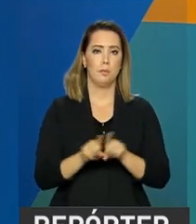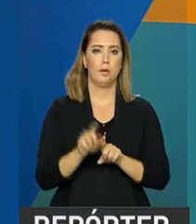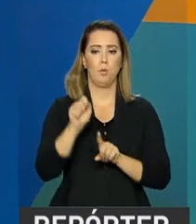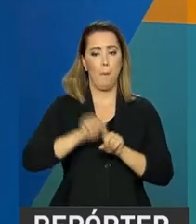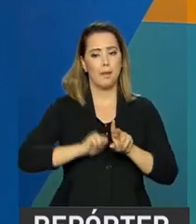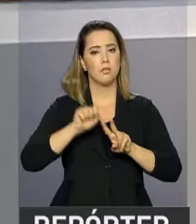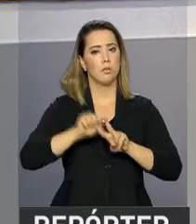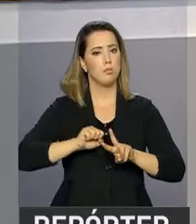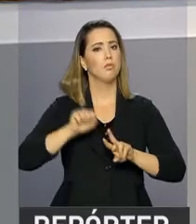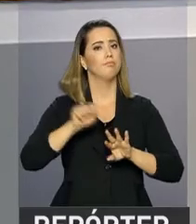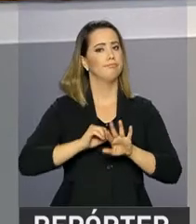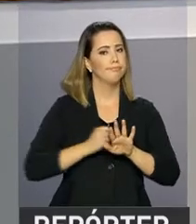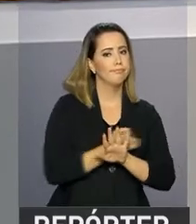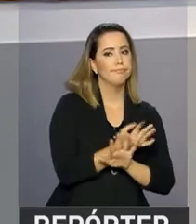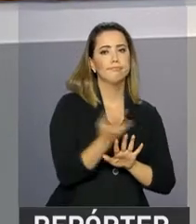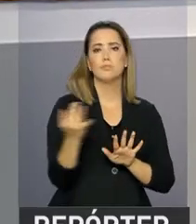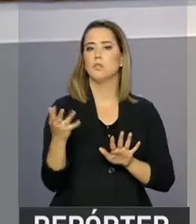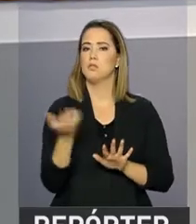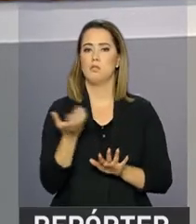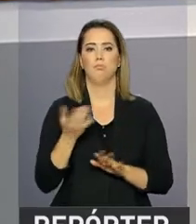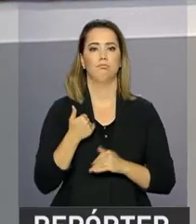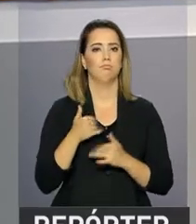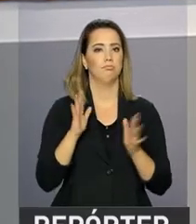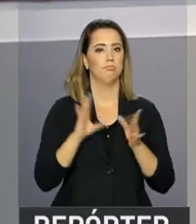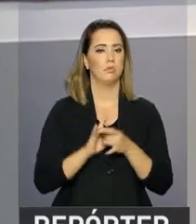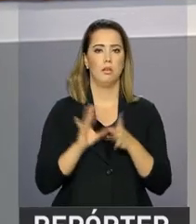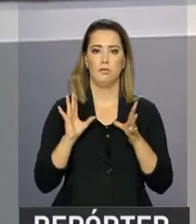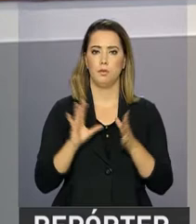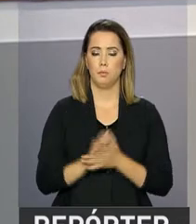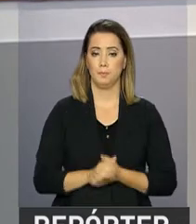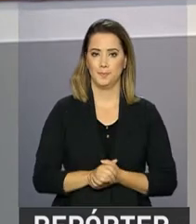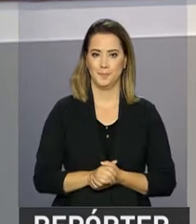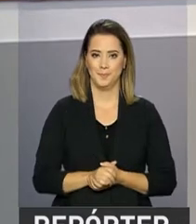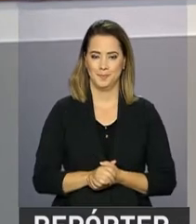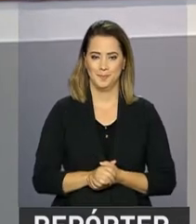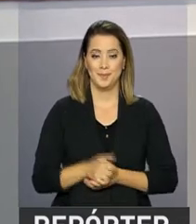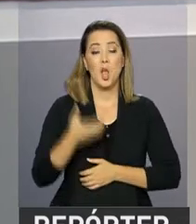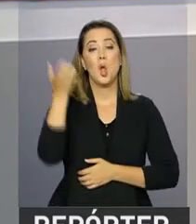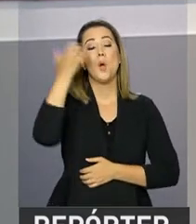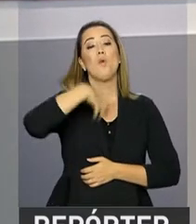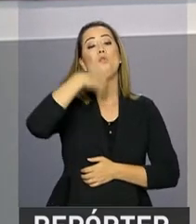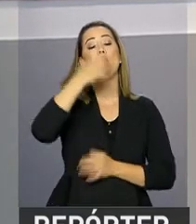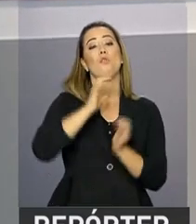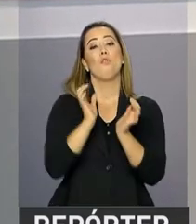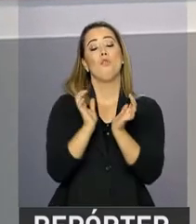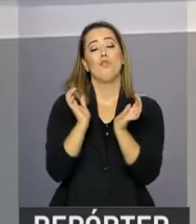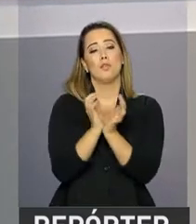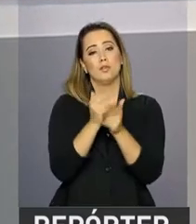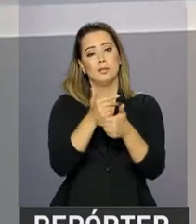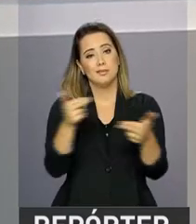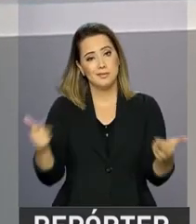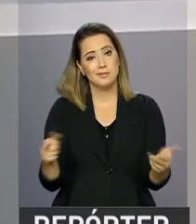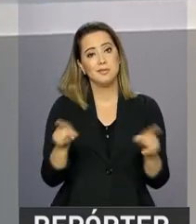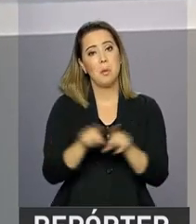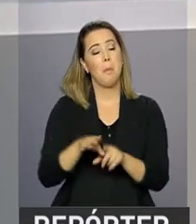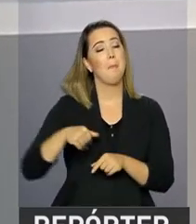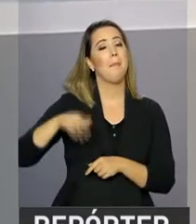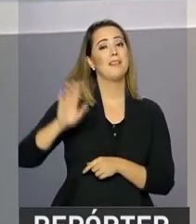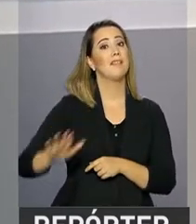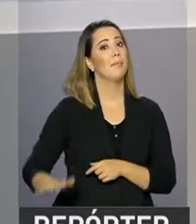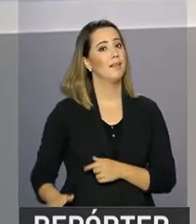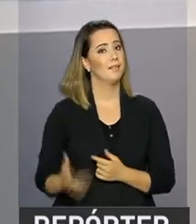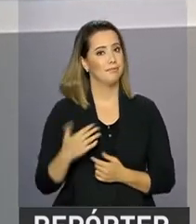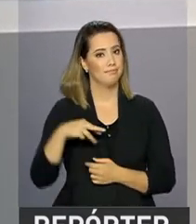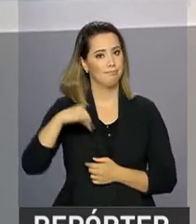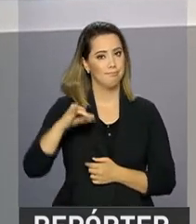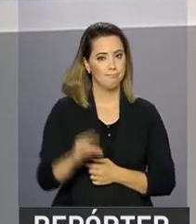for necessário frutas e hortaliças ficaram mais baratas em junho em comparação com o mês de maio é o que revela